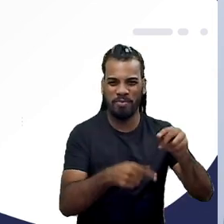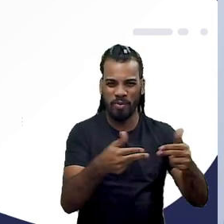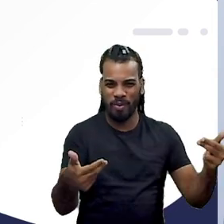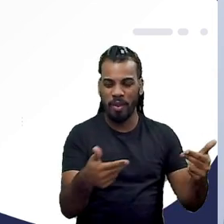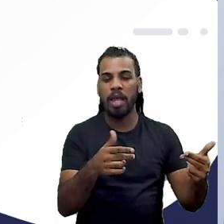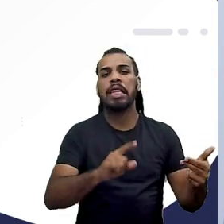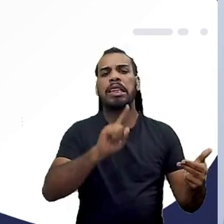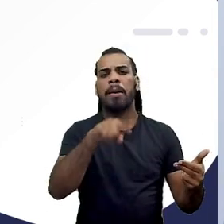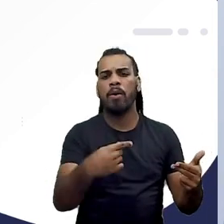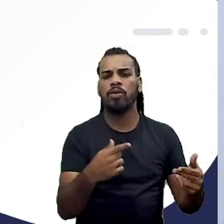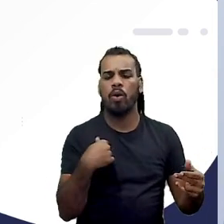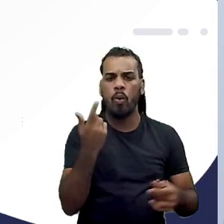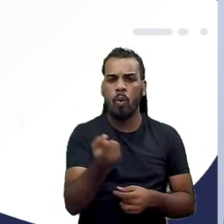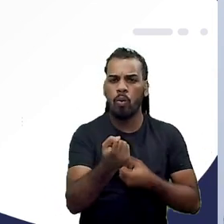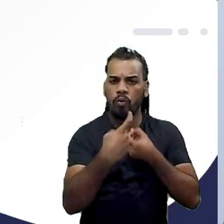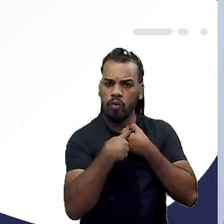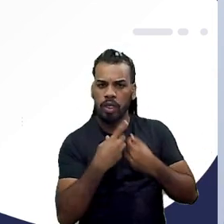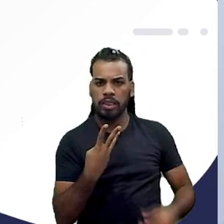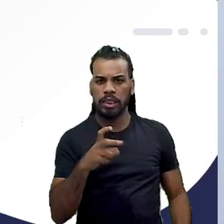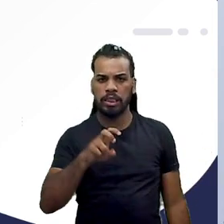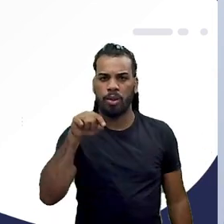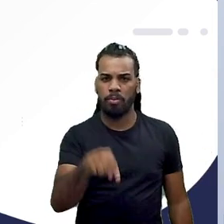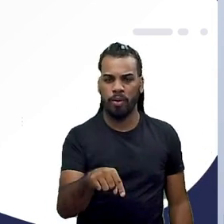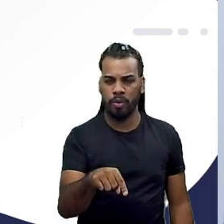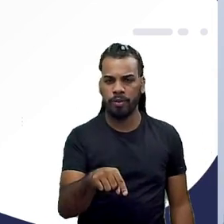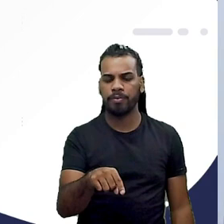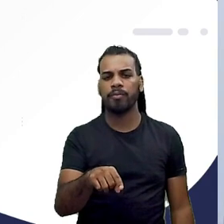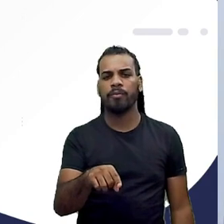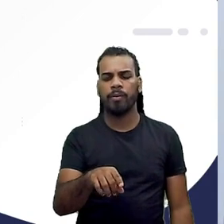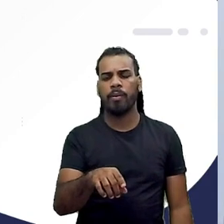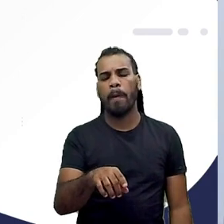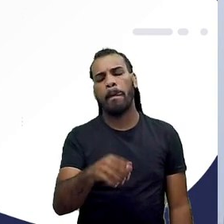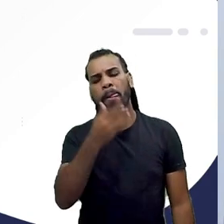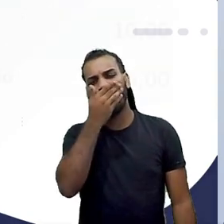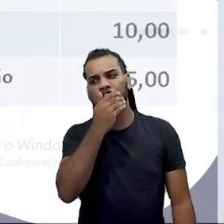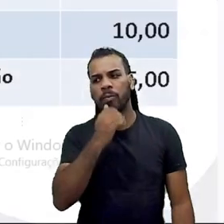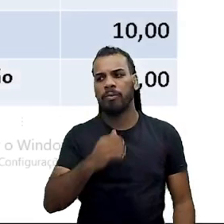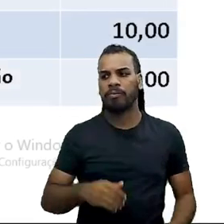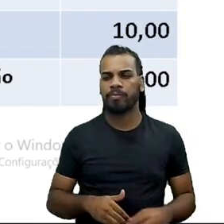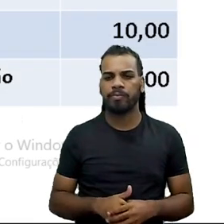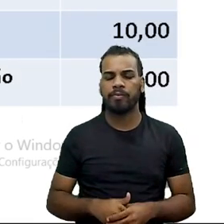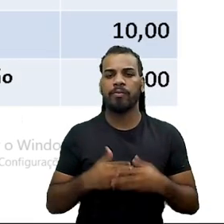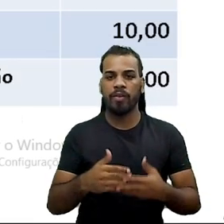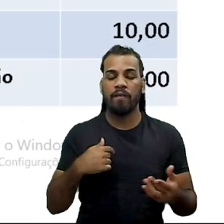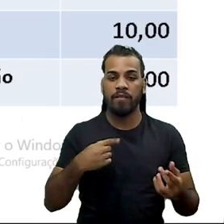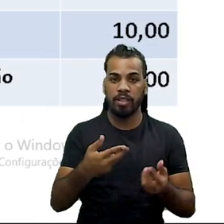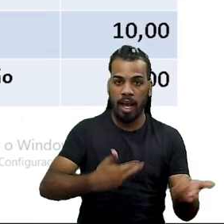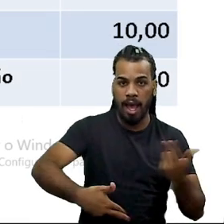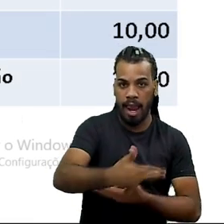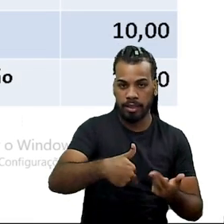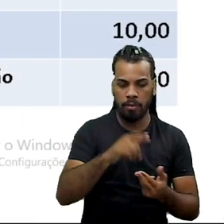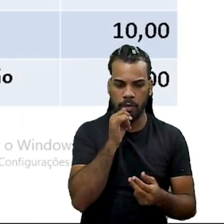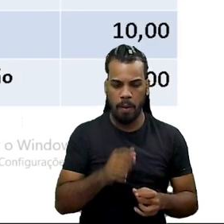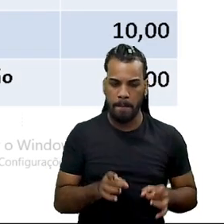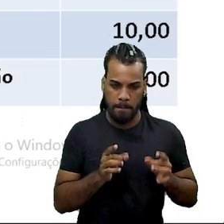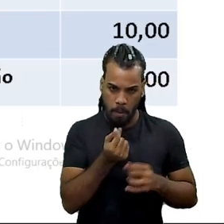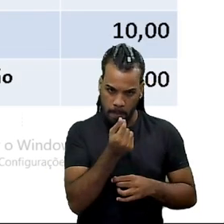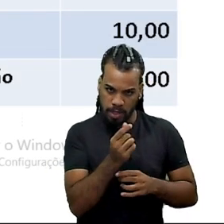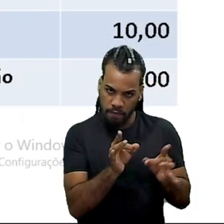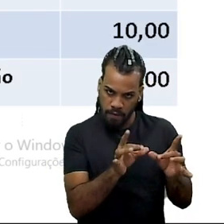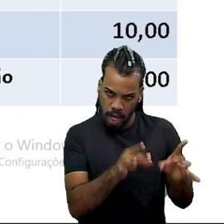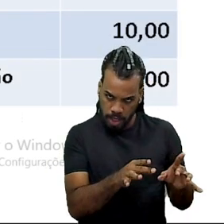eu faturei 35 mil. Então, quando eu fiz a relação entre o preço de venda